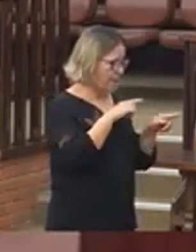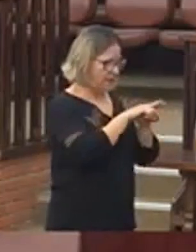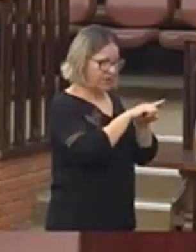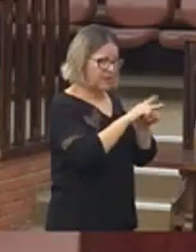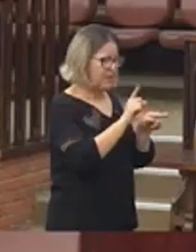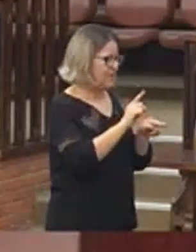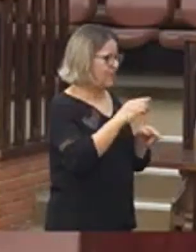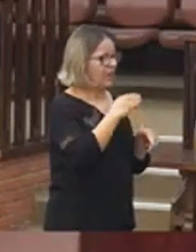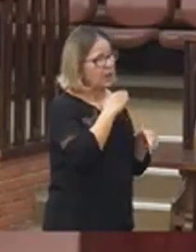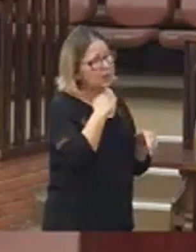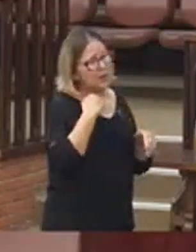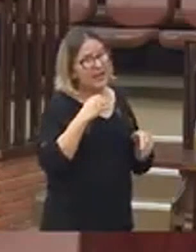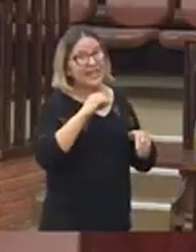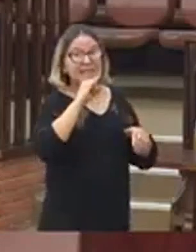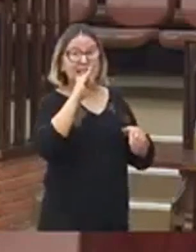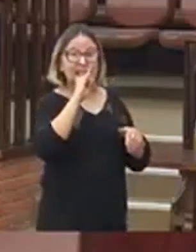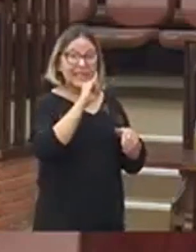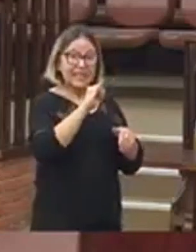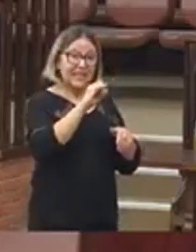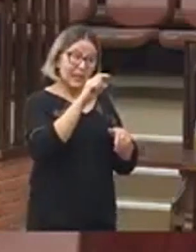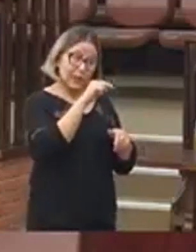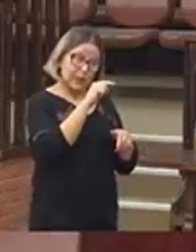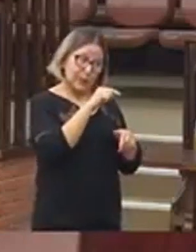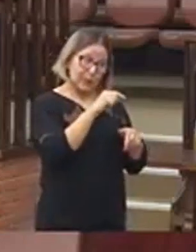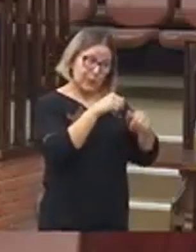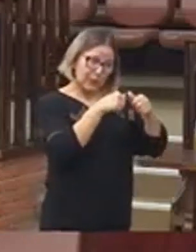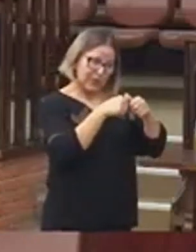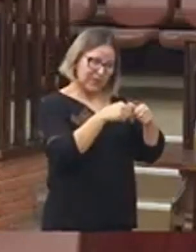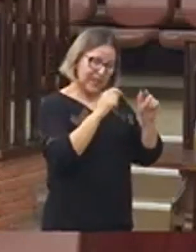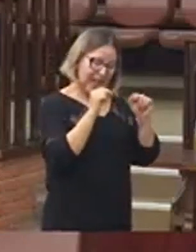Se tu estivesses aqui,